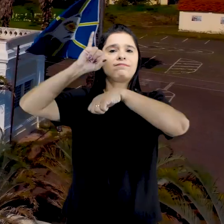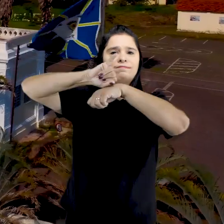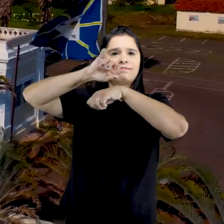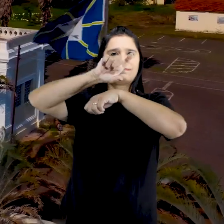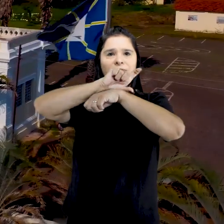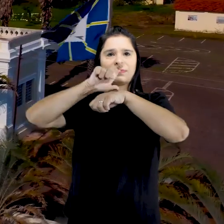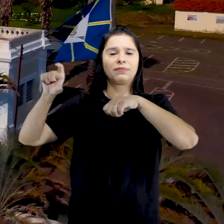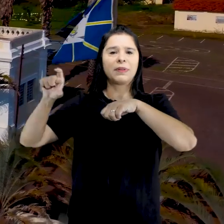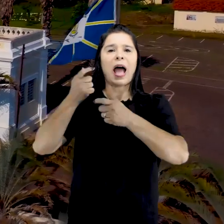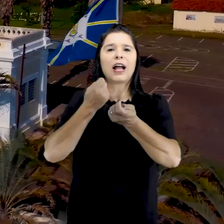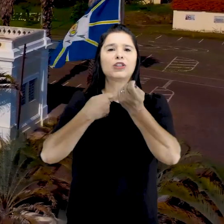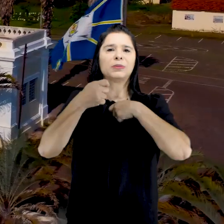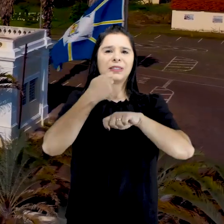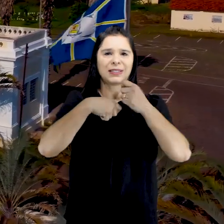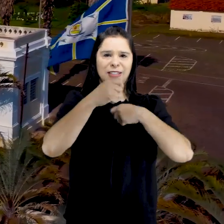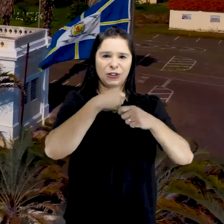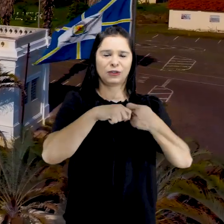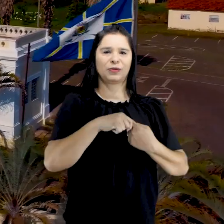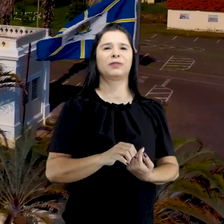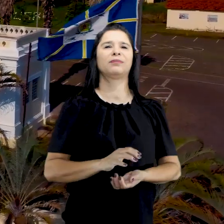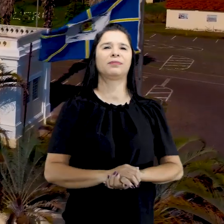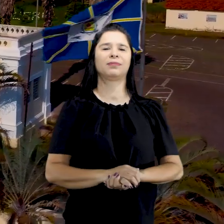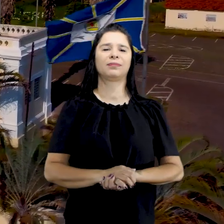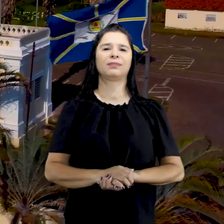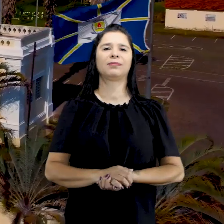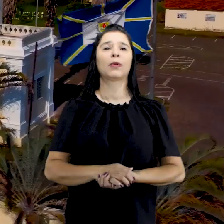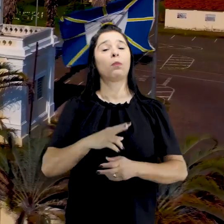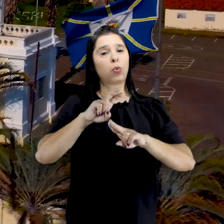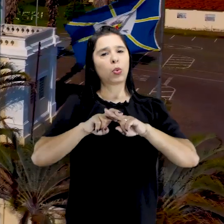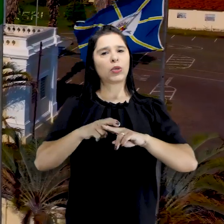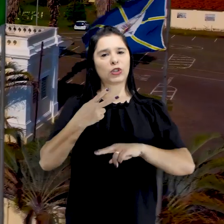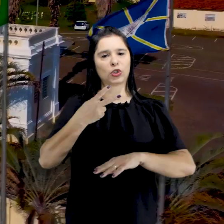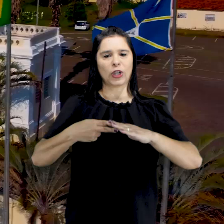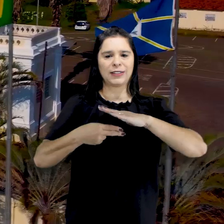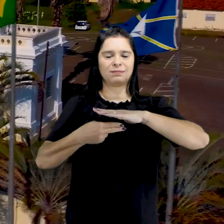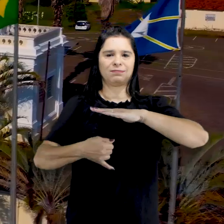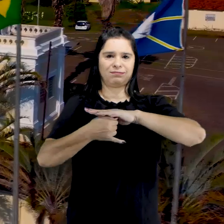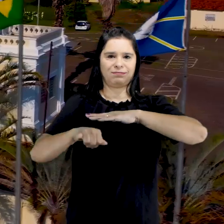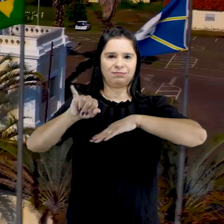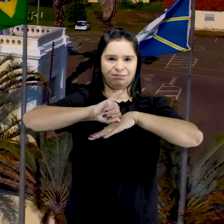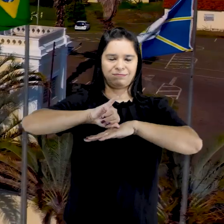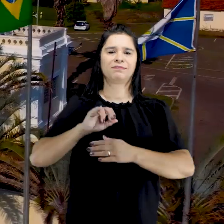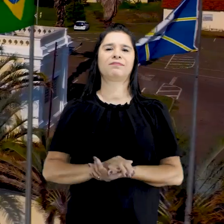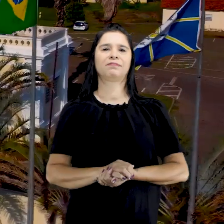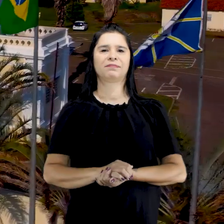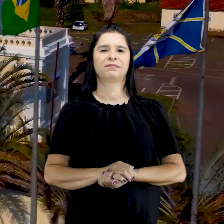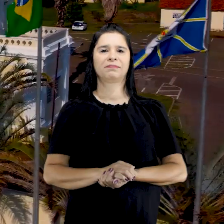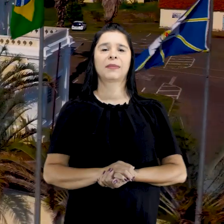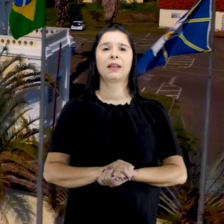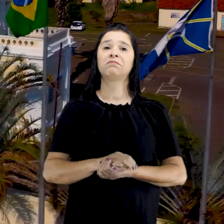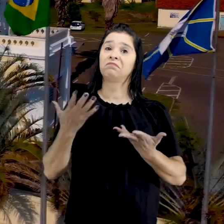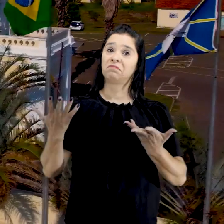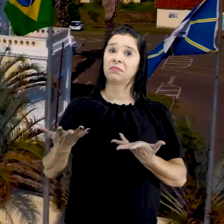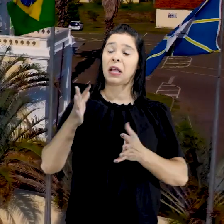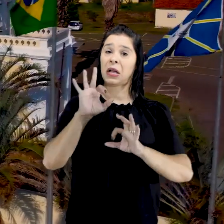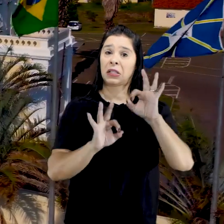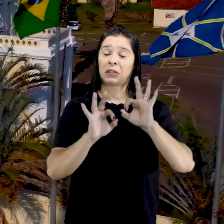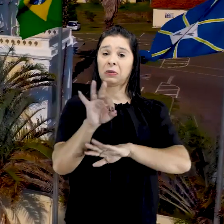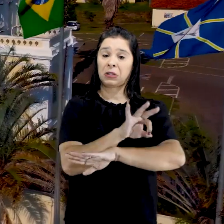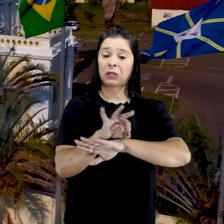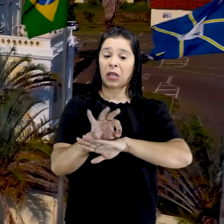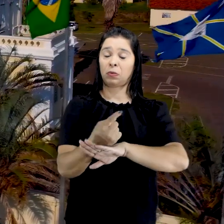administrativa. Por isso ele tem 2 pavimentos. E, devido às qualidades do arquiteto da época, foi feito um